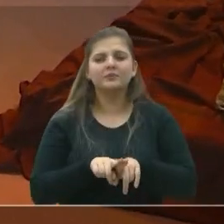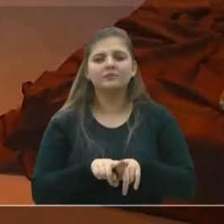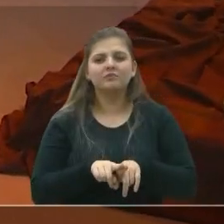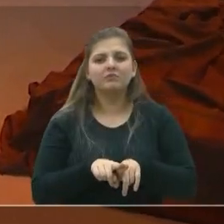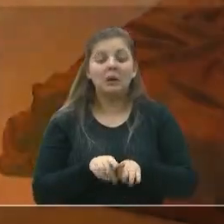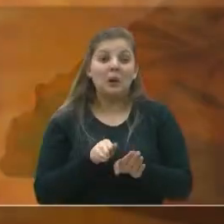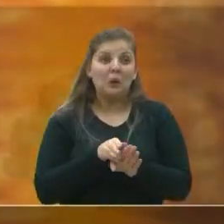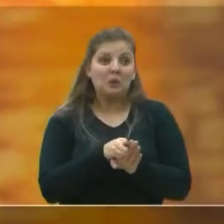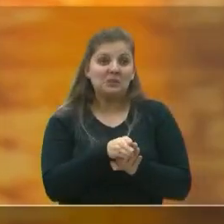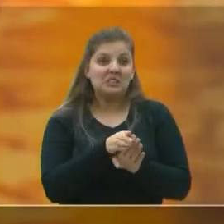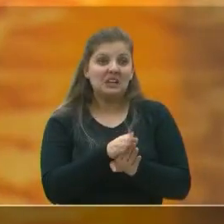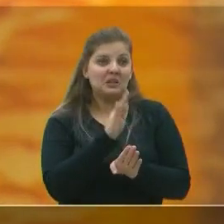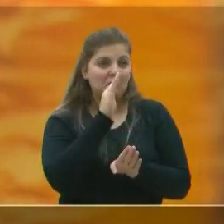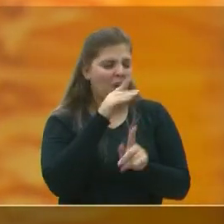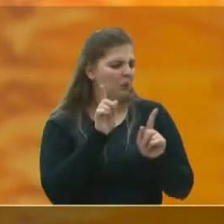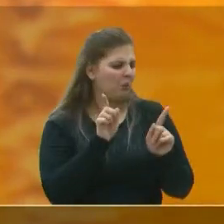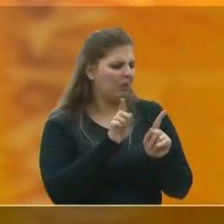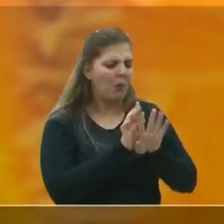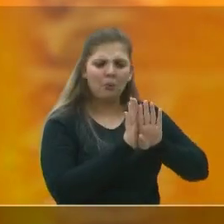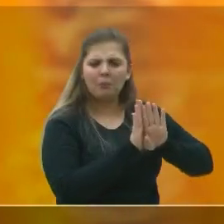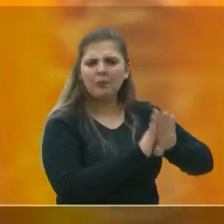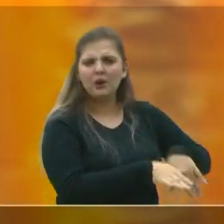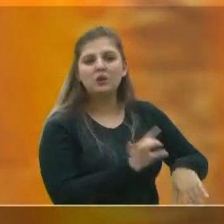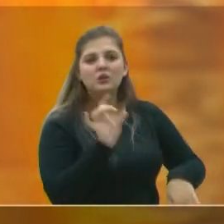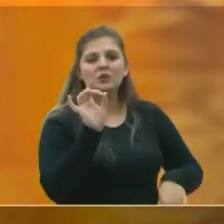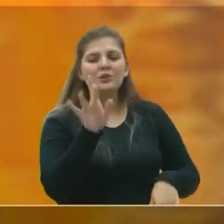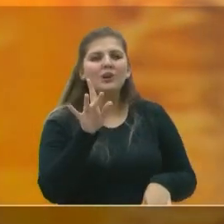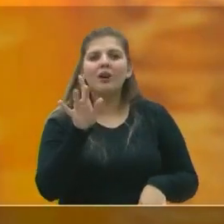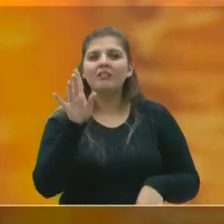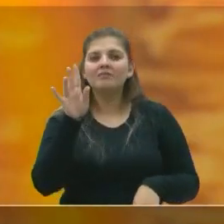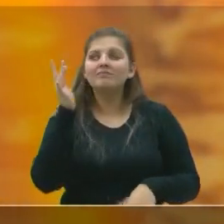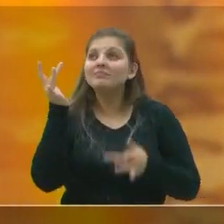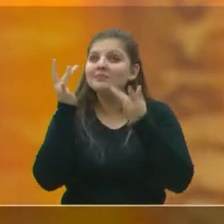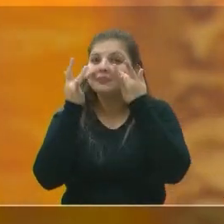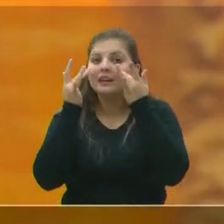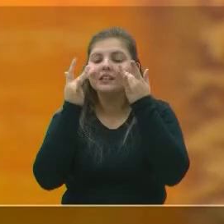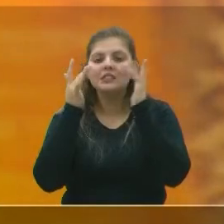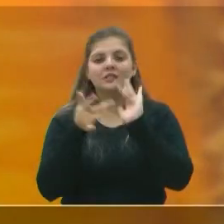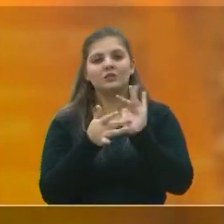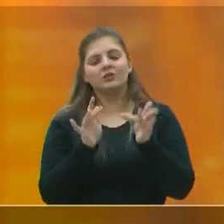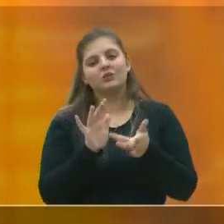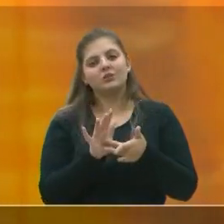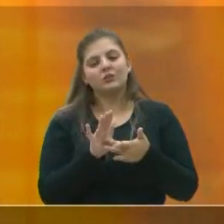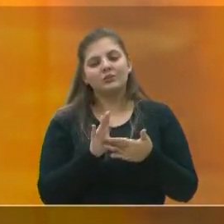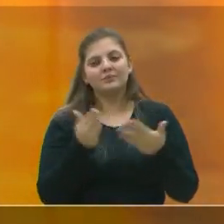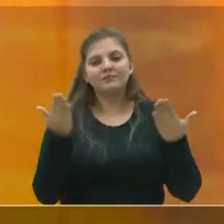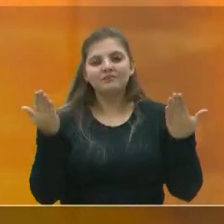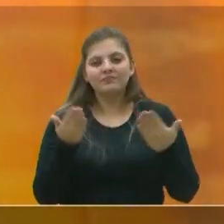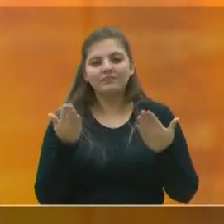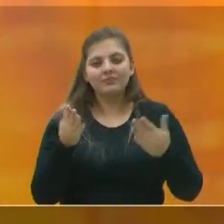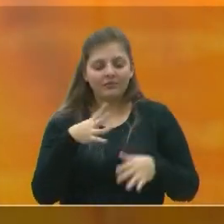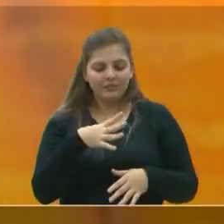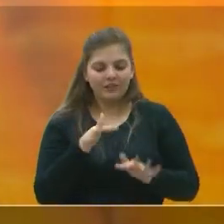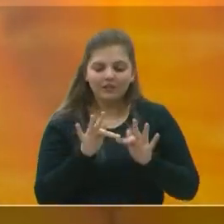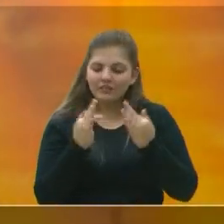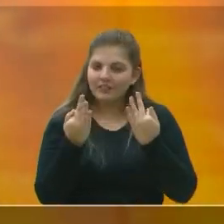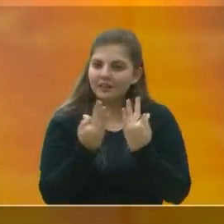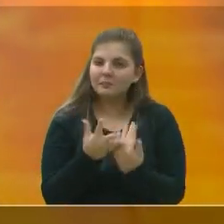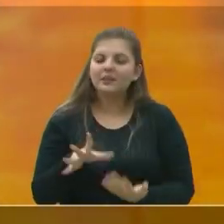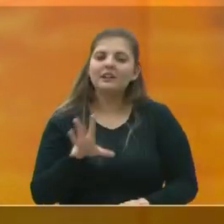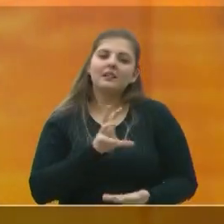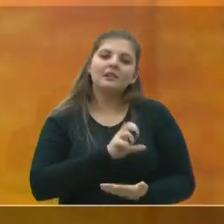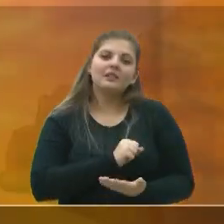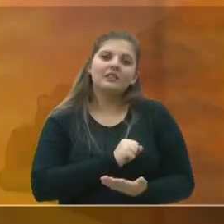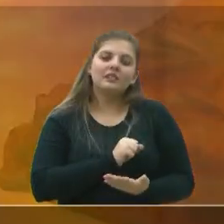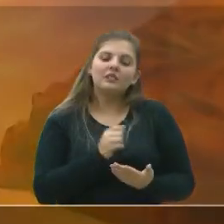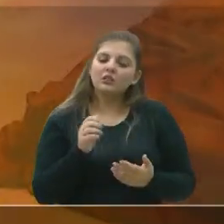encardido. Só escute a Jesus. É agora, família amada. É com toda a